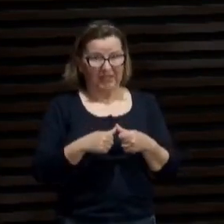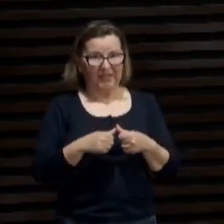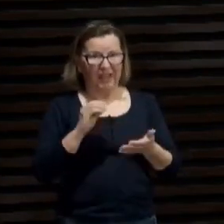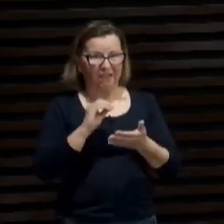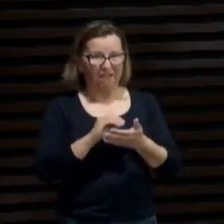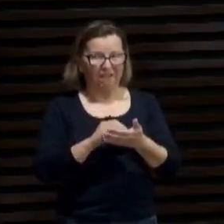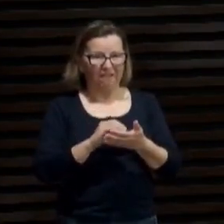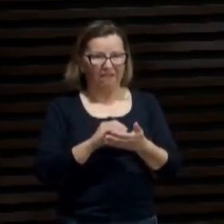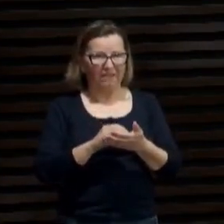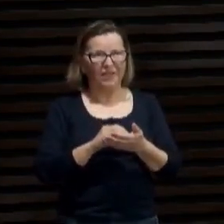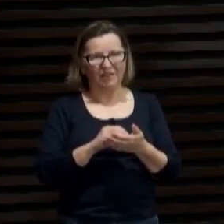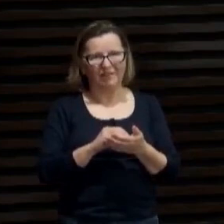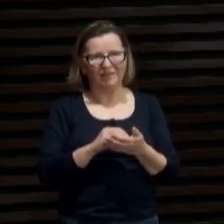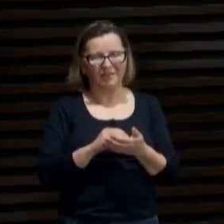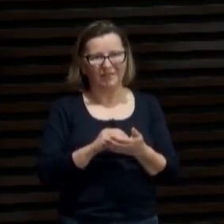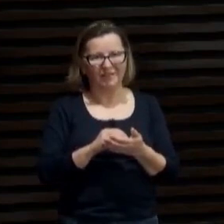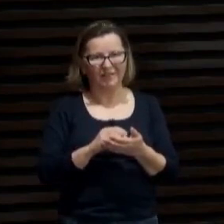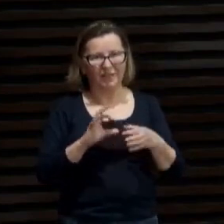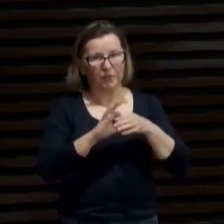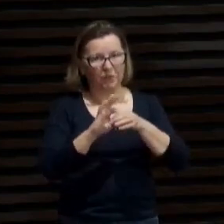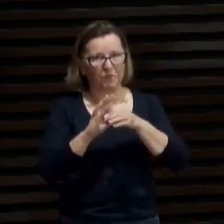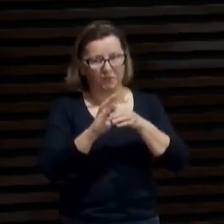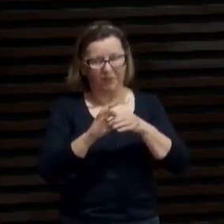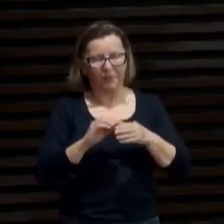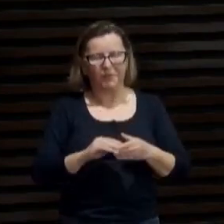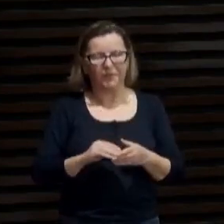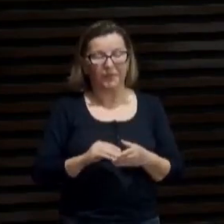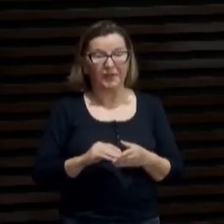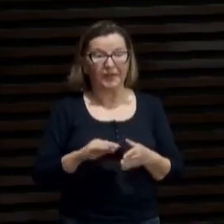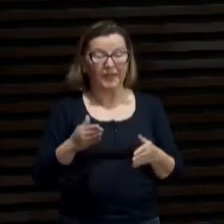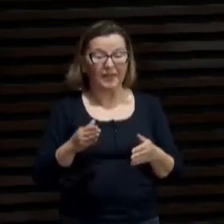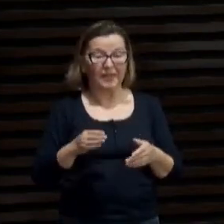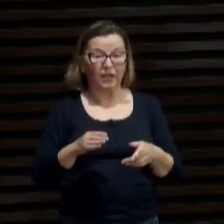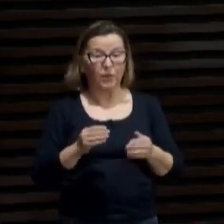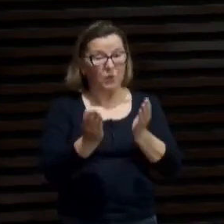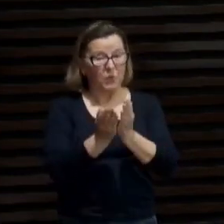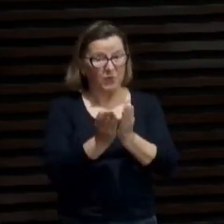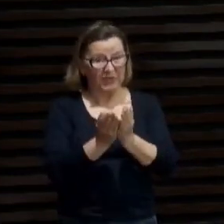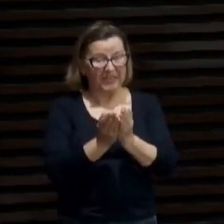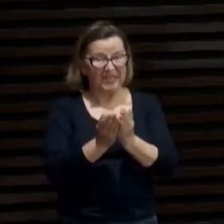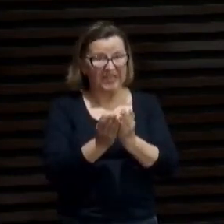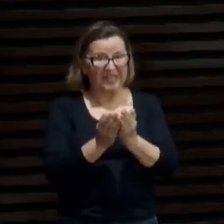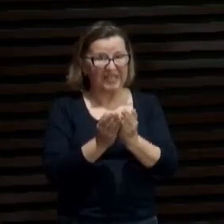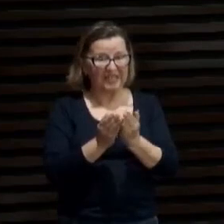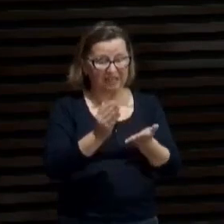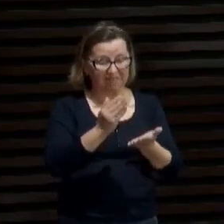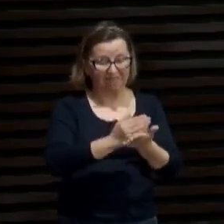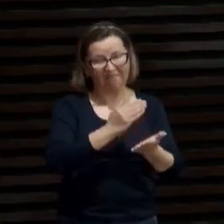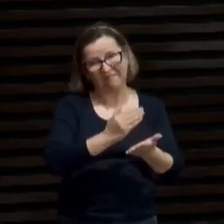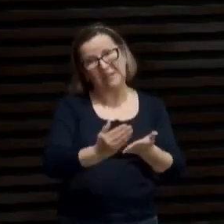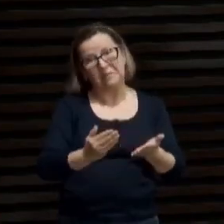irmãs serem muito amadas na igreja, estava dividindo toda a igreja. E nós aqui sabemos como isso rouba a alegria.